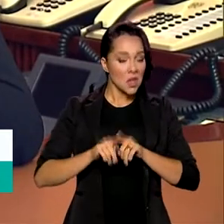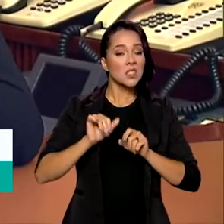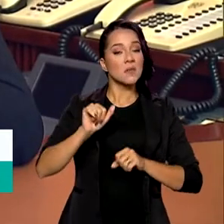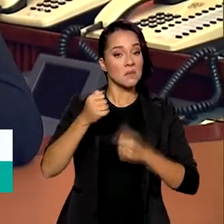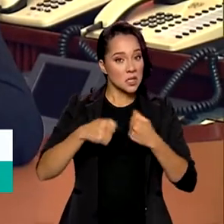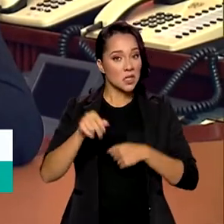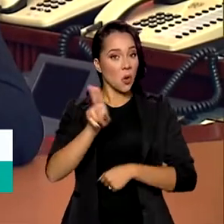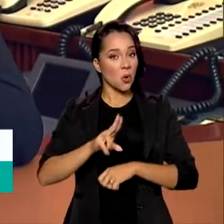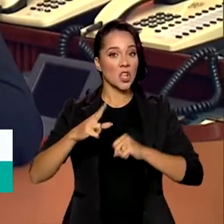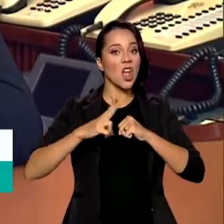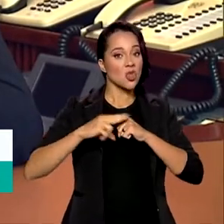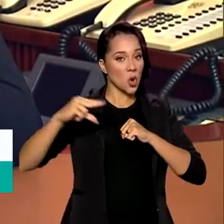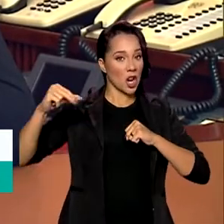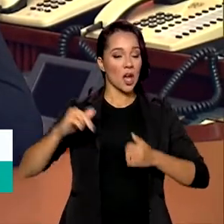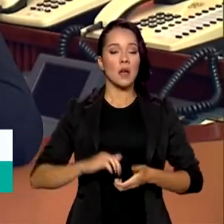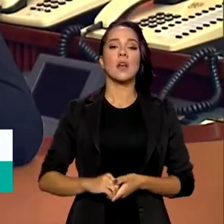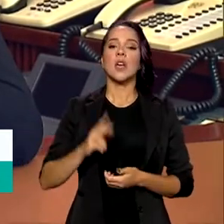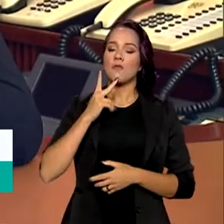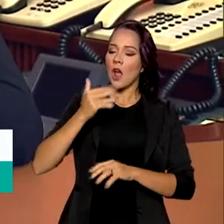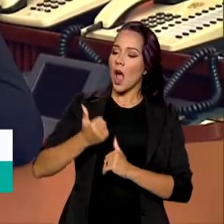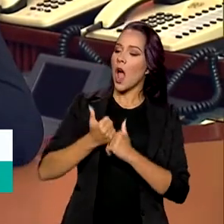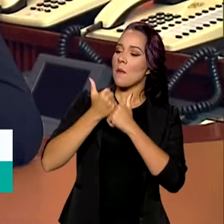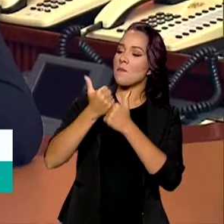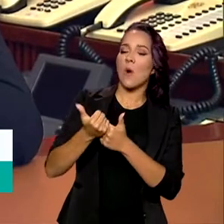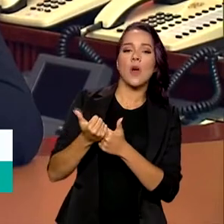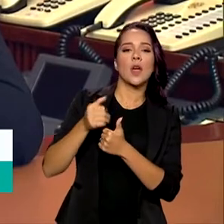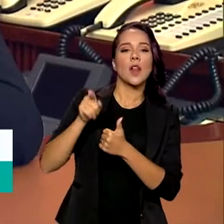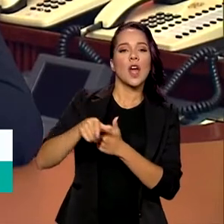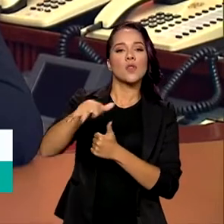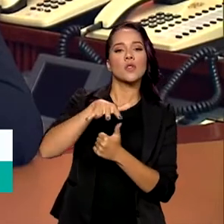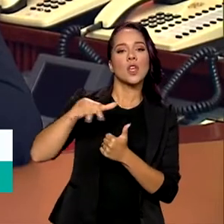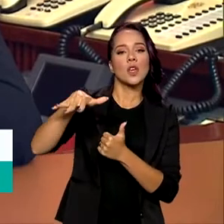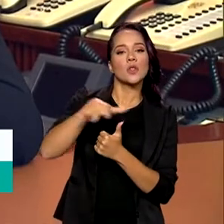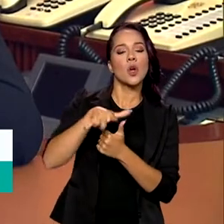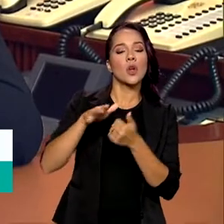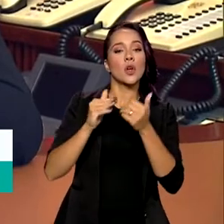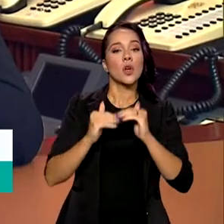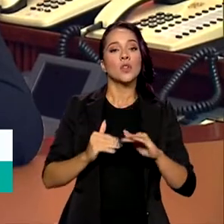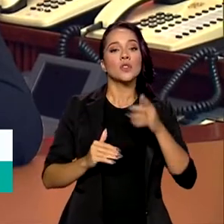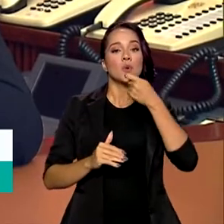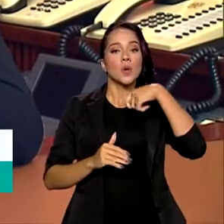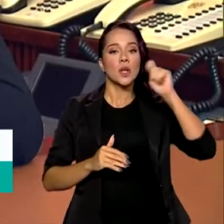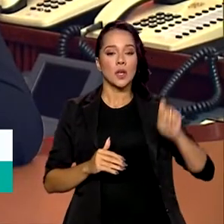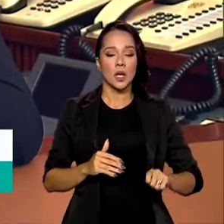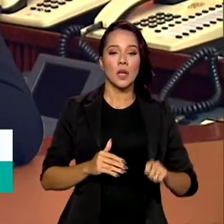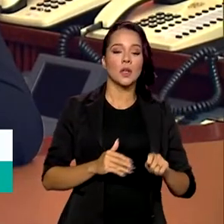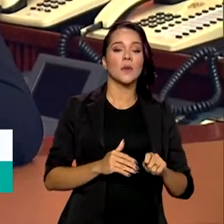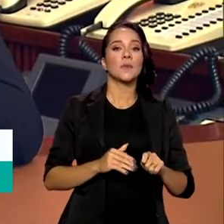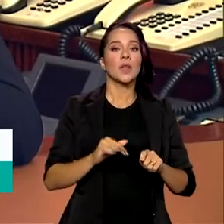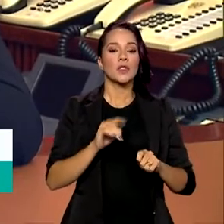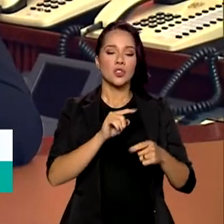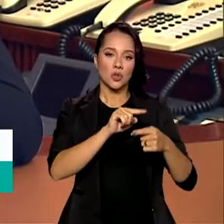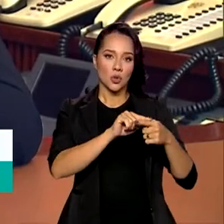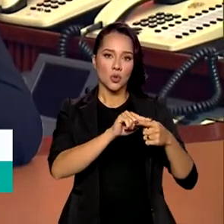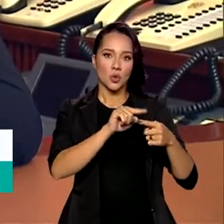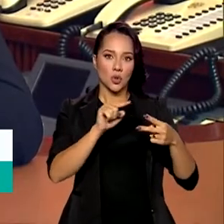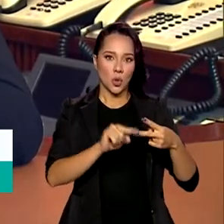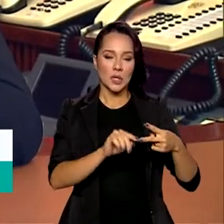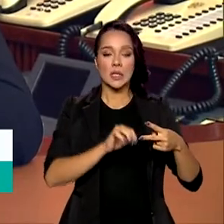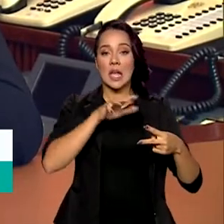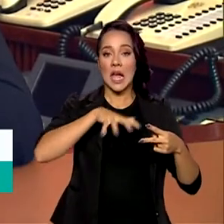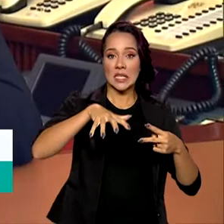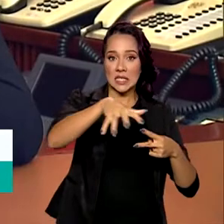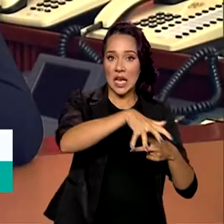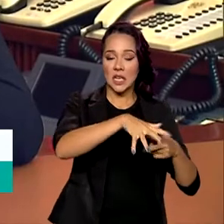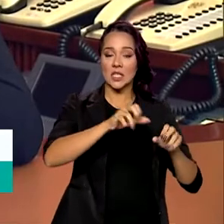nucleares e disse que após referendo já meditação você história do cranianos de Donetsk e lugar fique e as